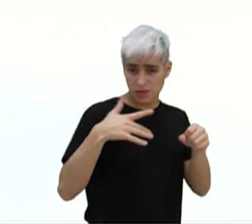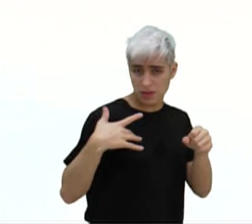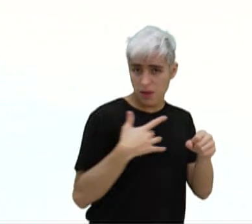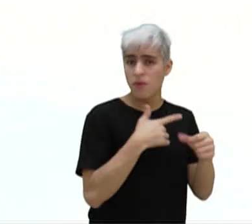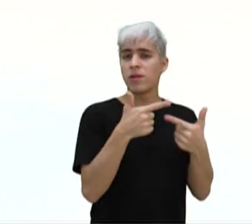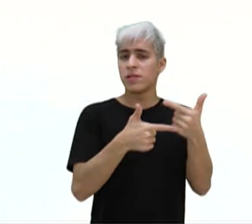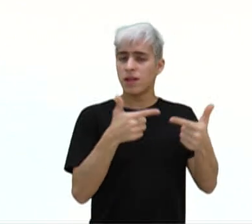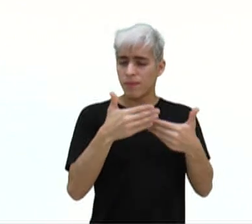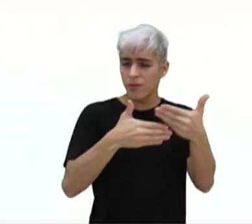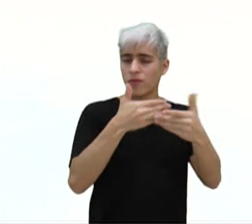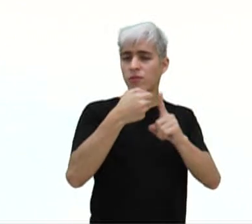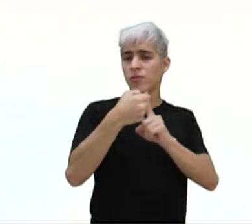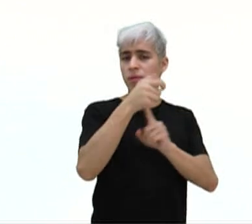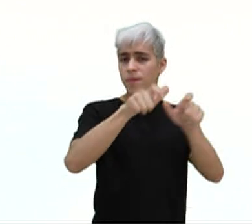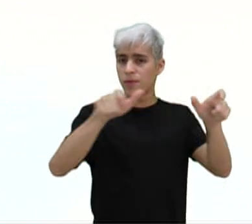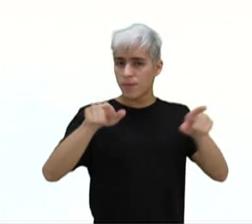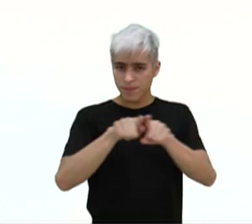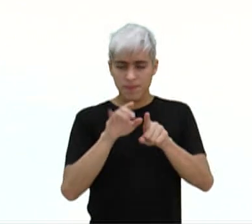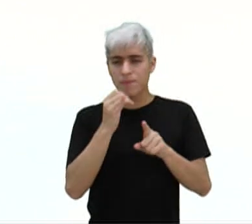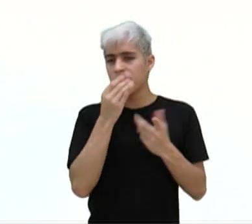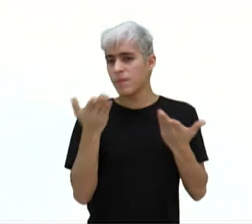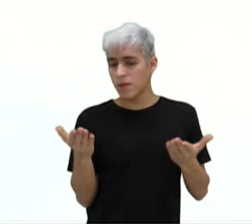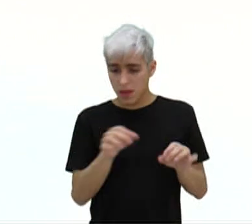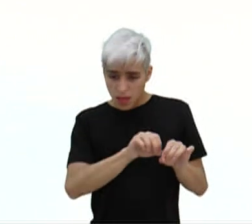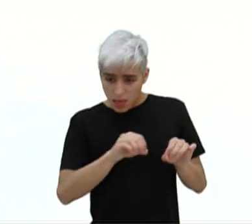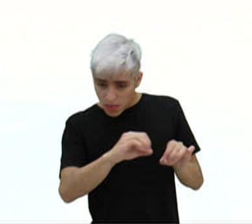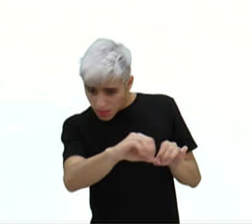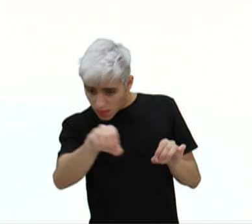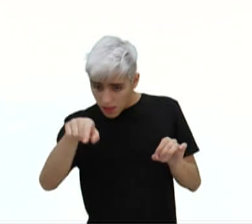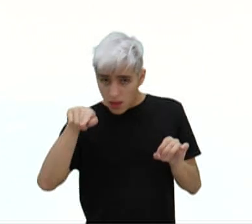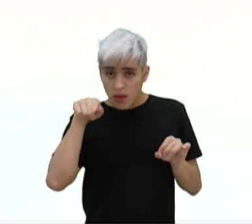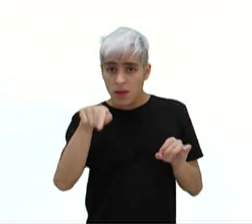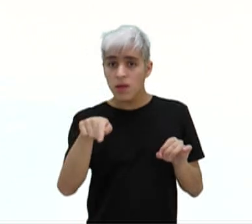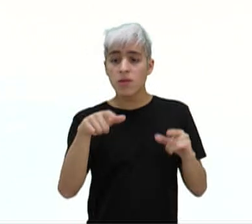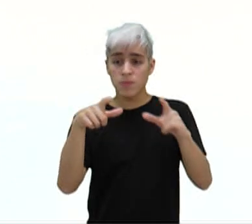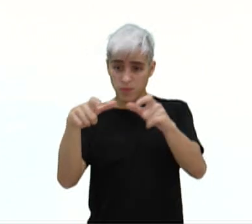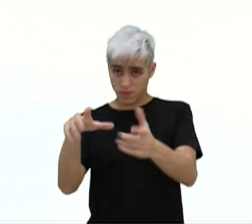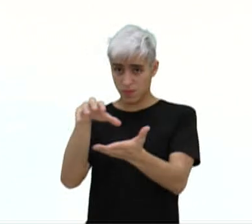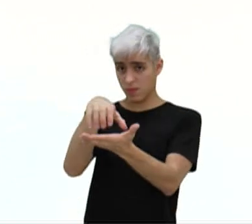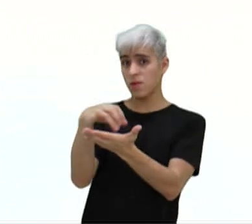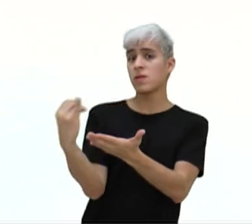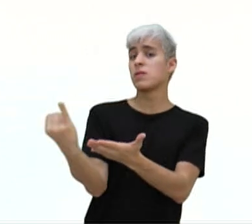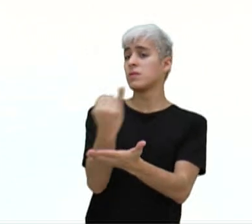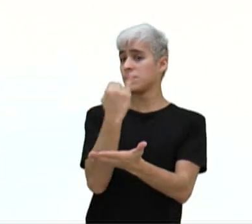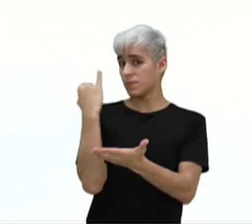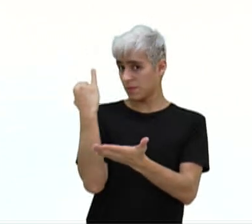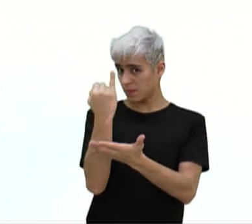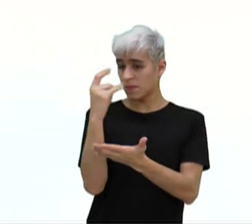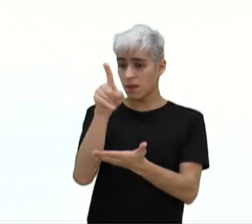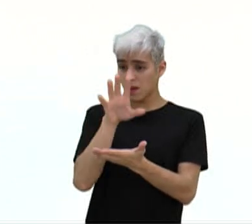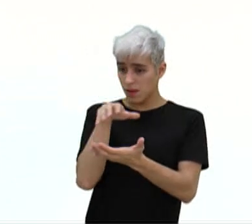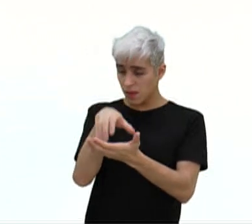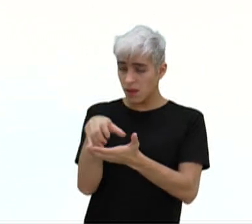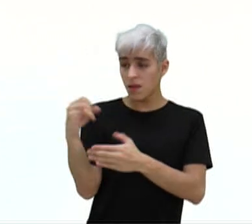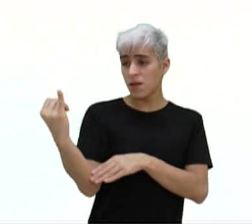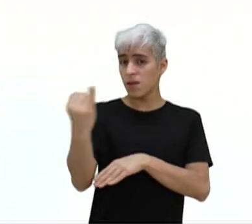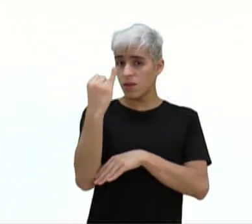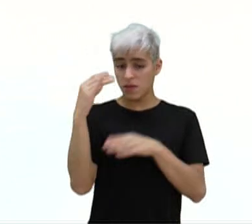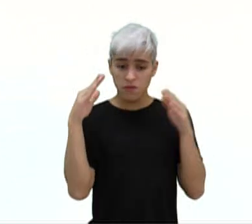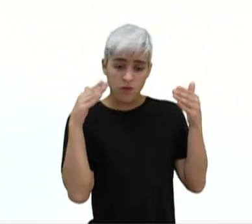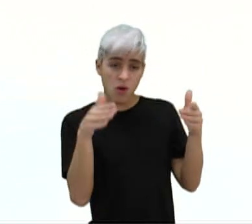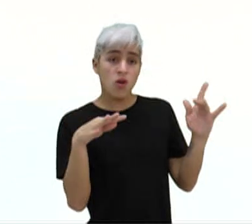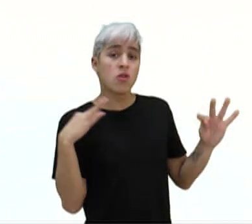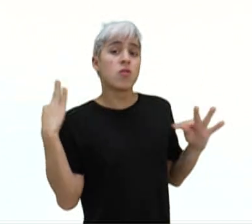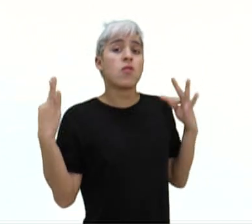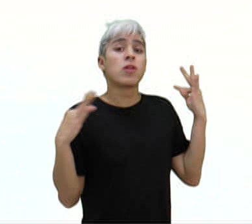das pessoas. Um exemplo, o saneamento, um setor relevante, é um dos setores relevantes para o